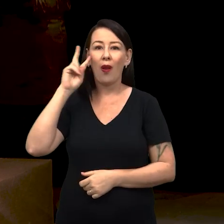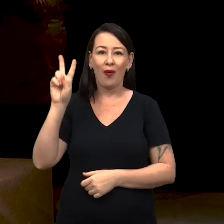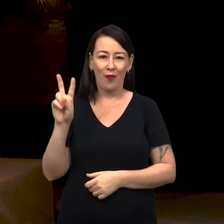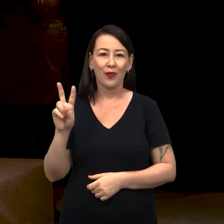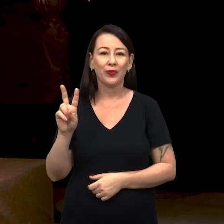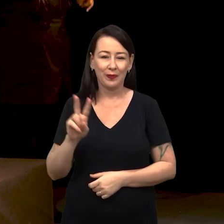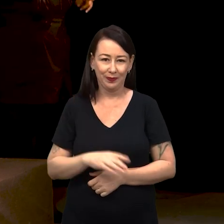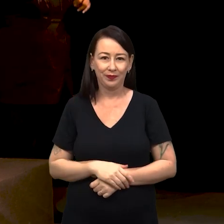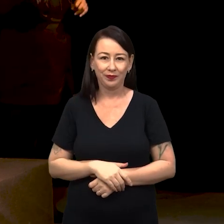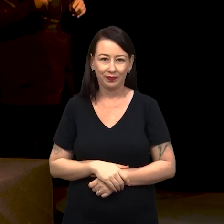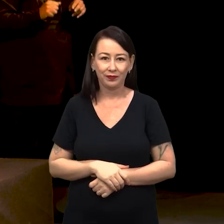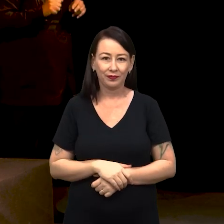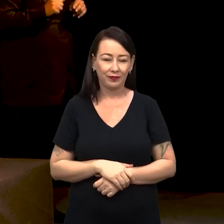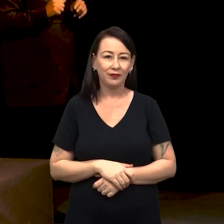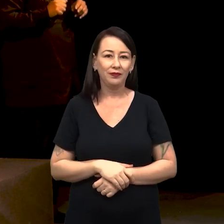você lembra.